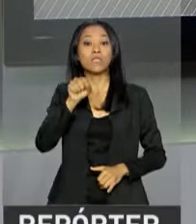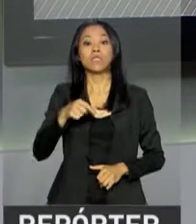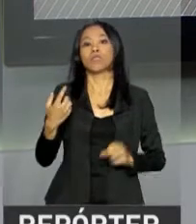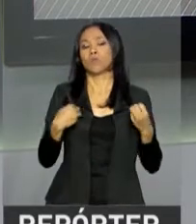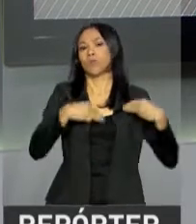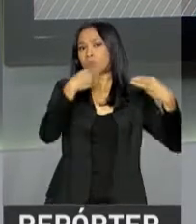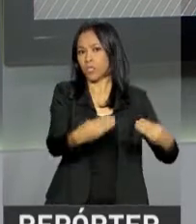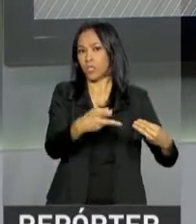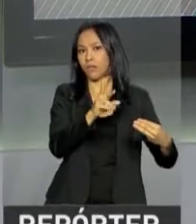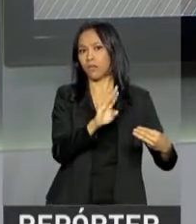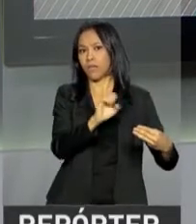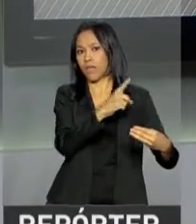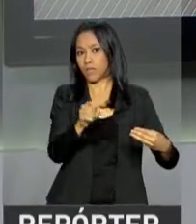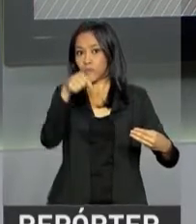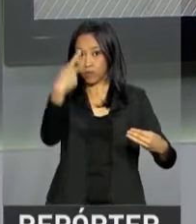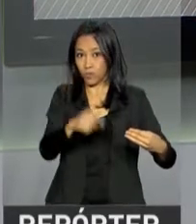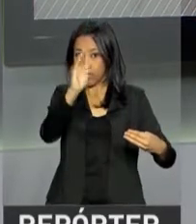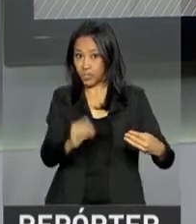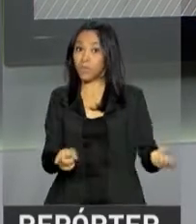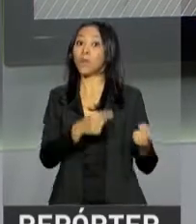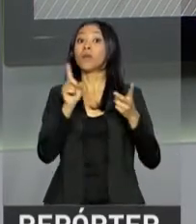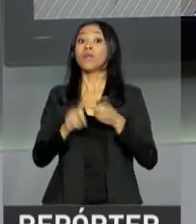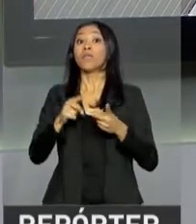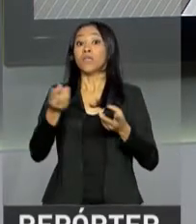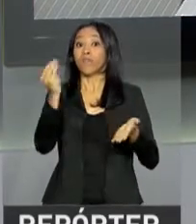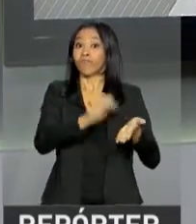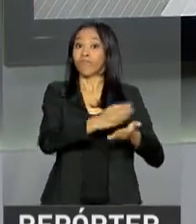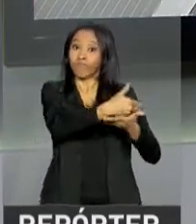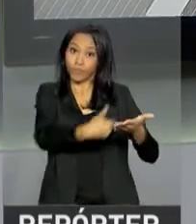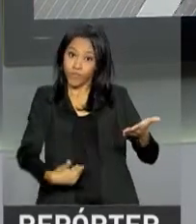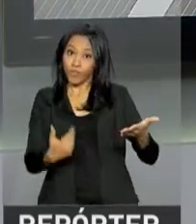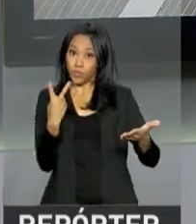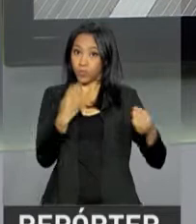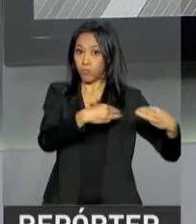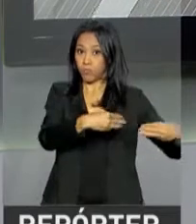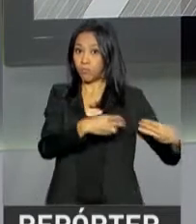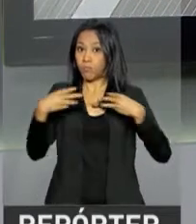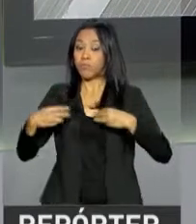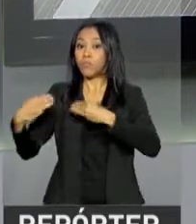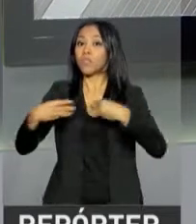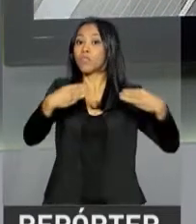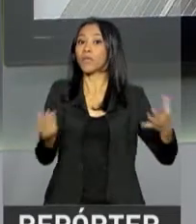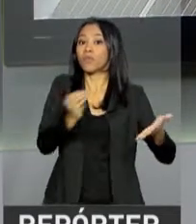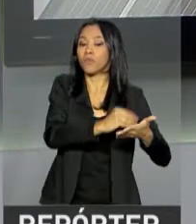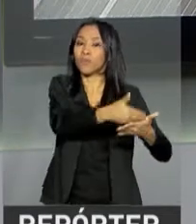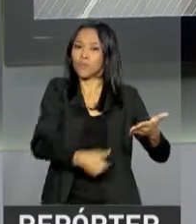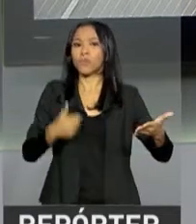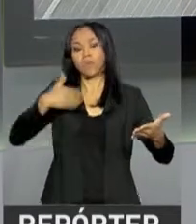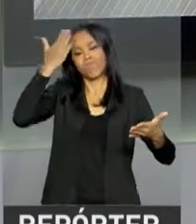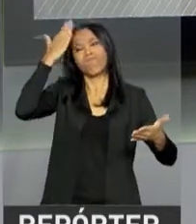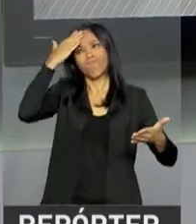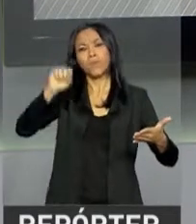comércio exterior e serviços aqui do brasil divulgaram uma nota conjunta em que informam que o brasil tomou conhecimento da decisão